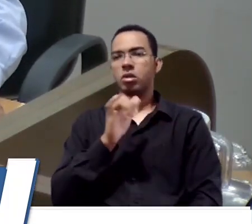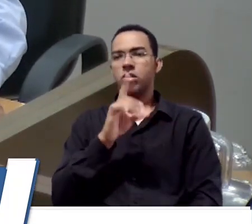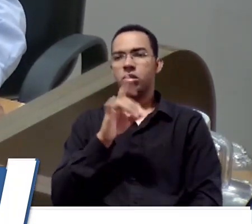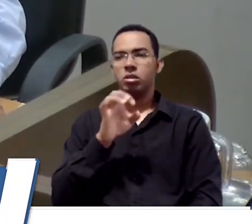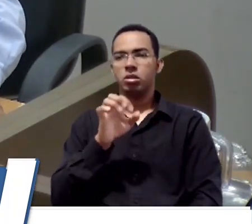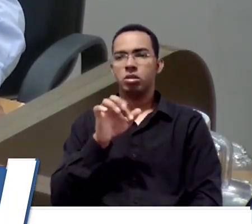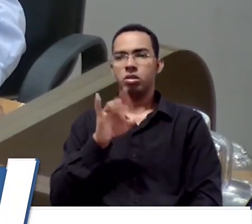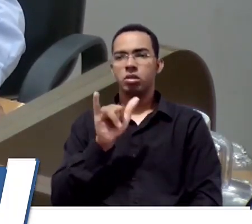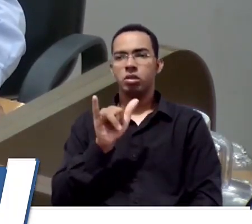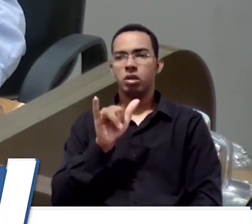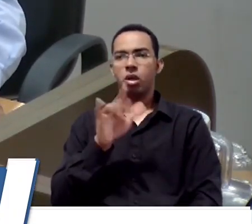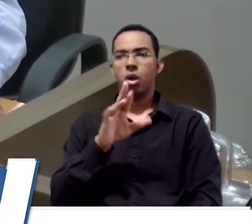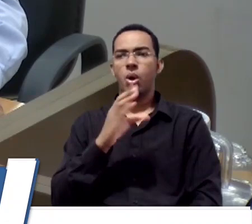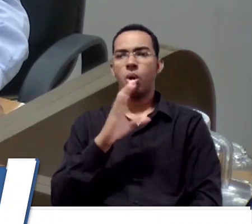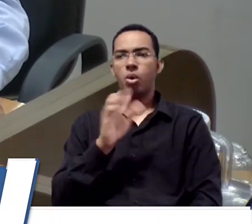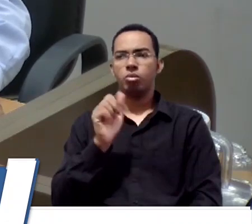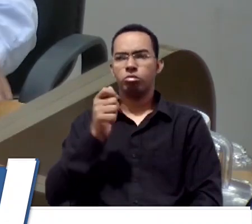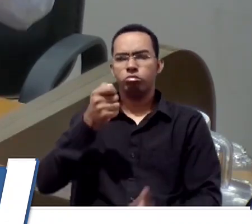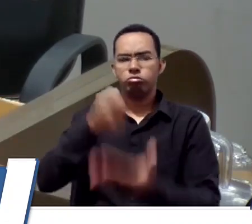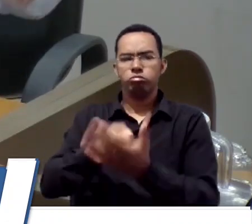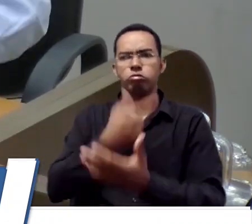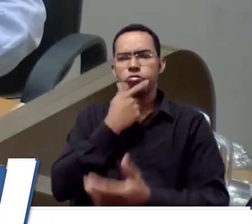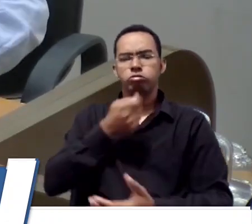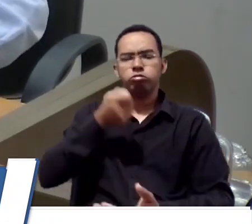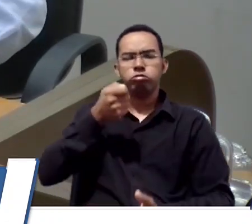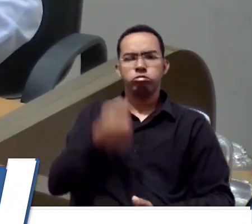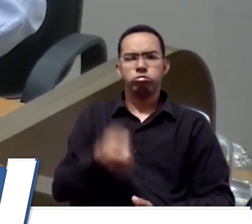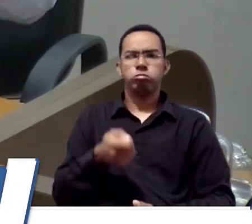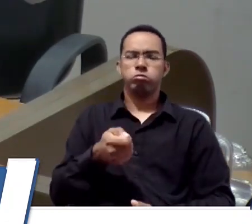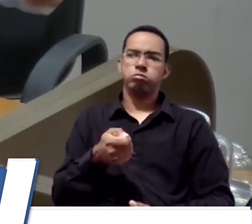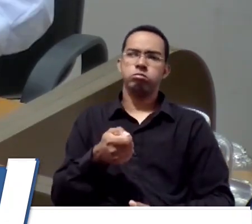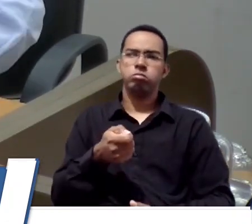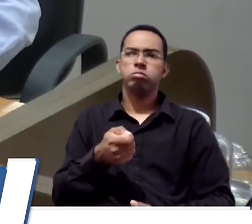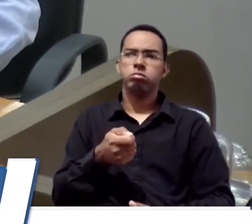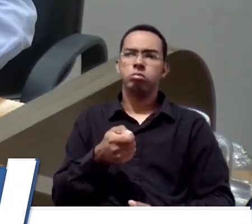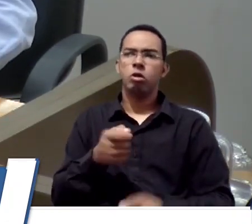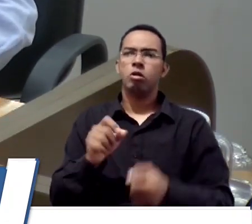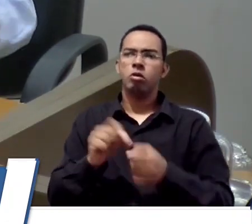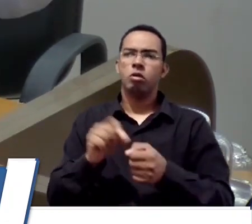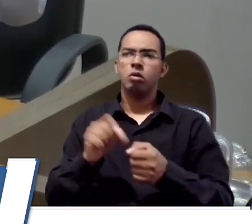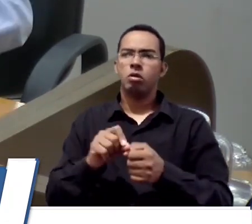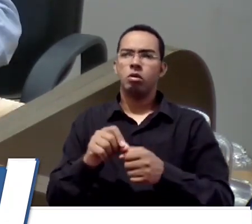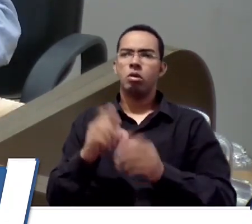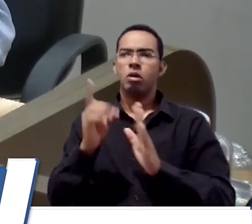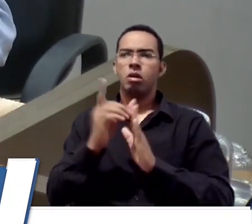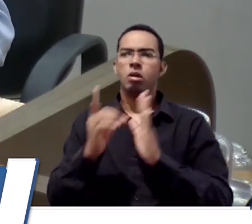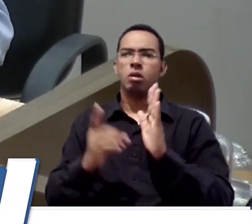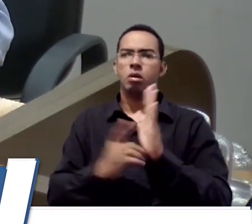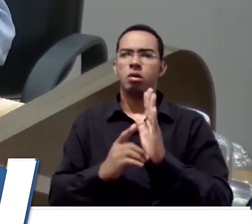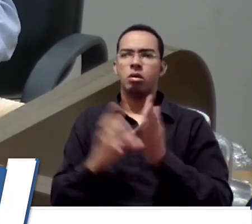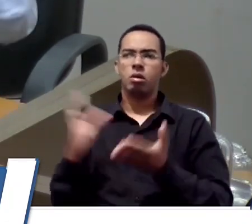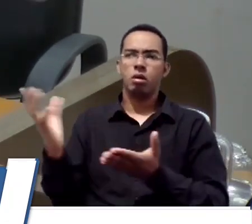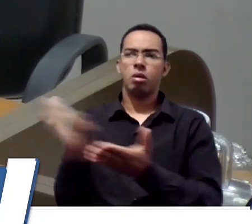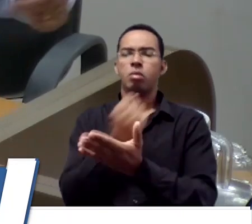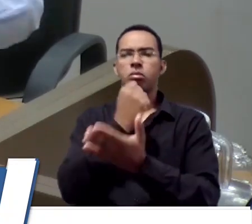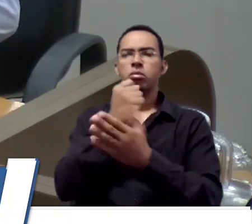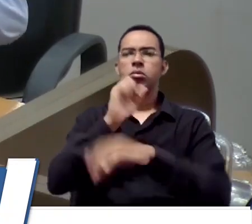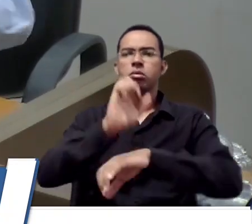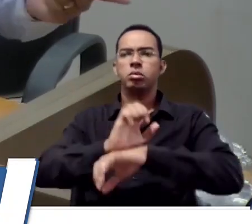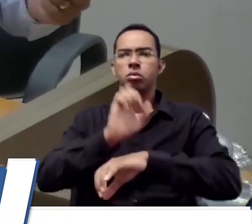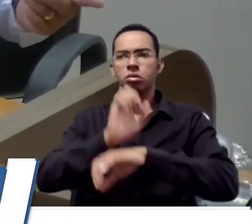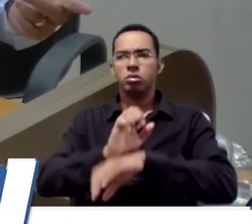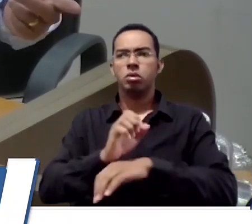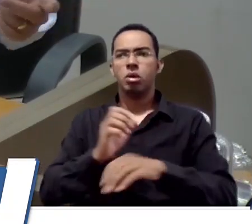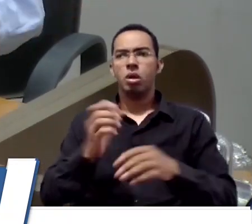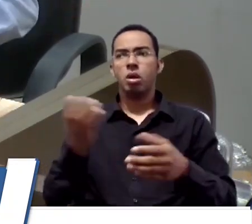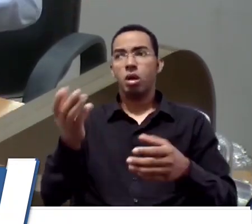um prefeito macho, fez um decreto tomou a Sabesp do Estado e é o que o Alexandre